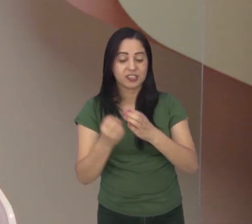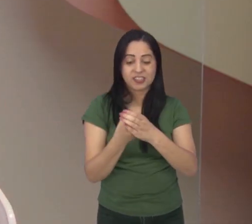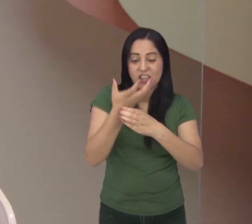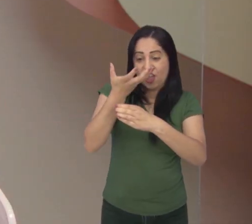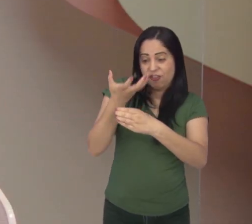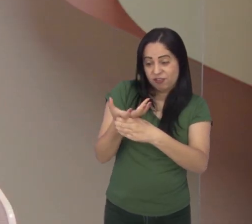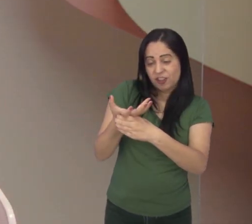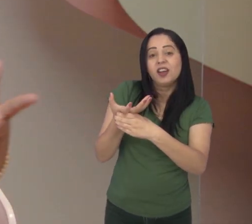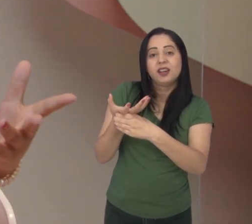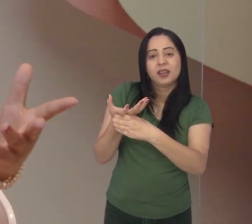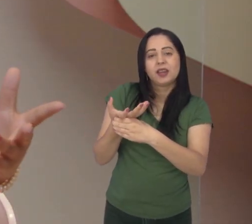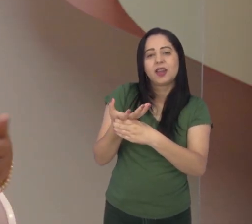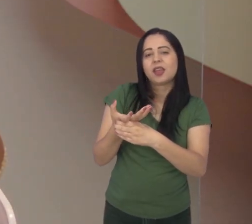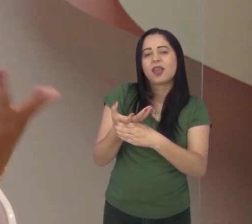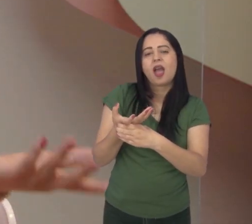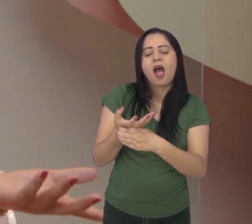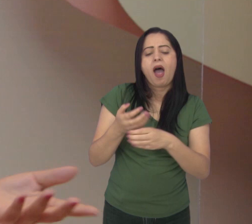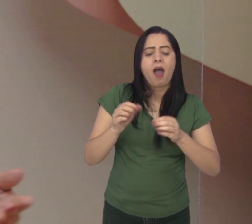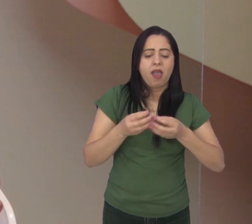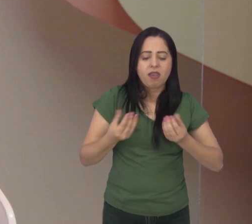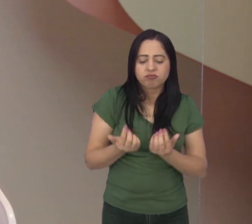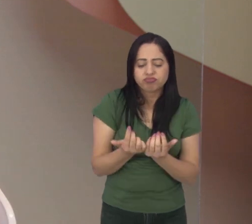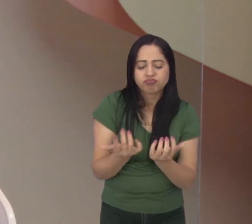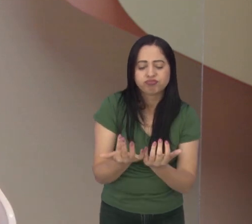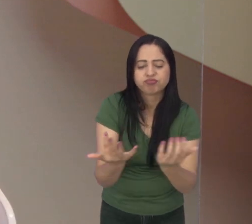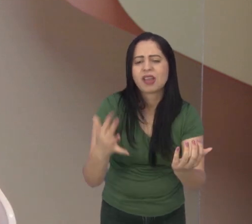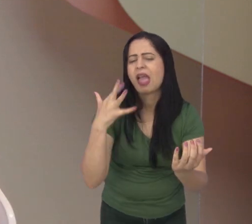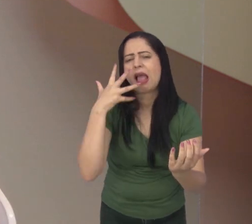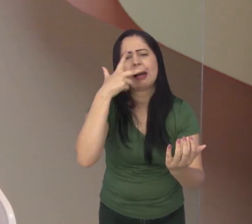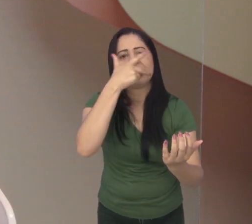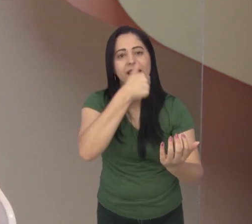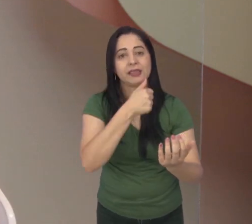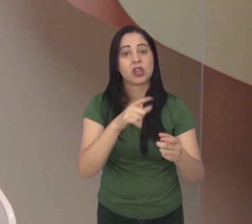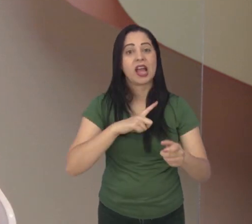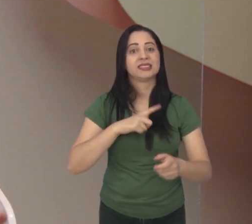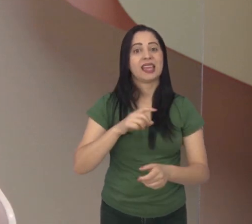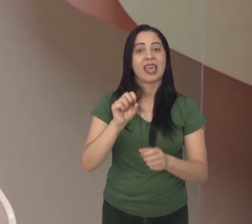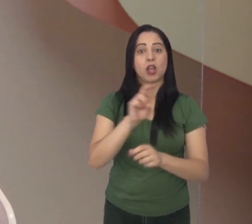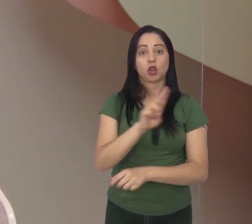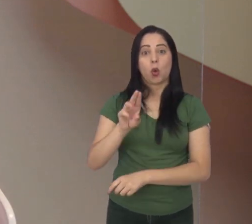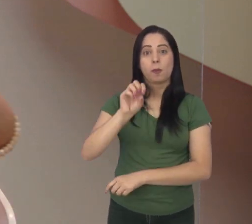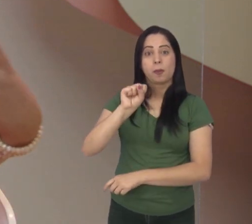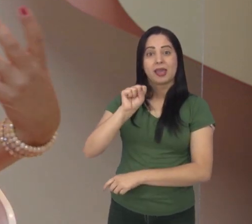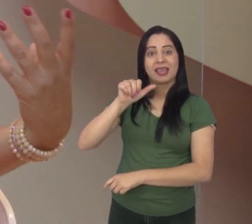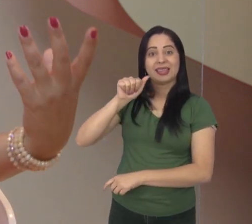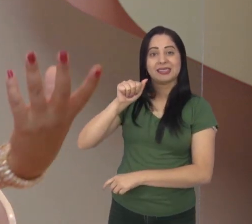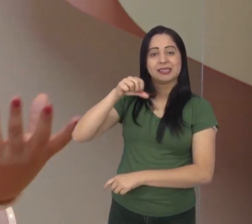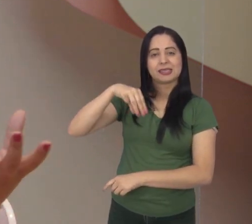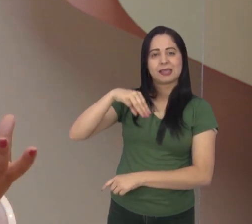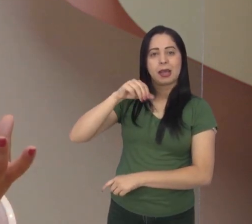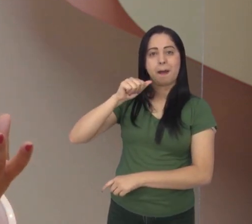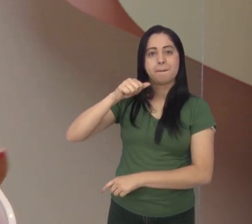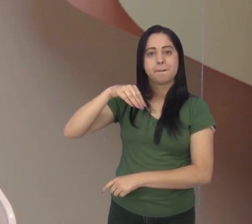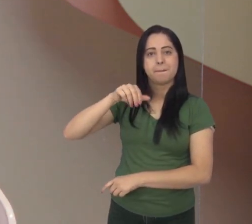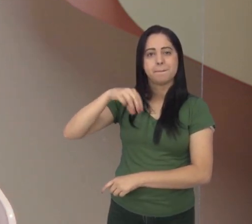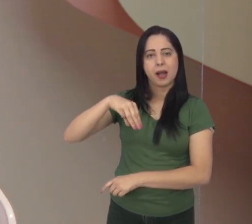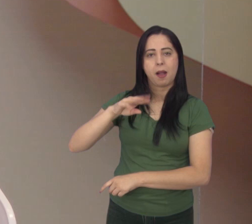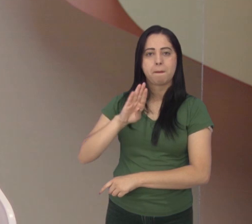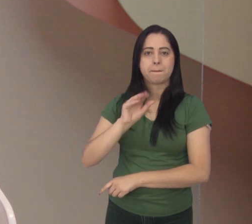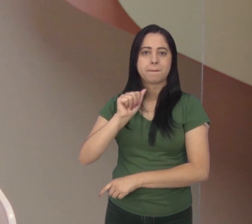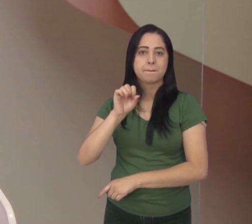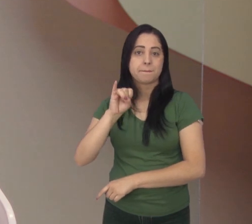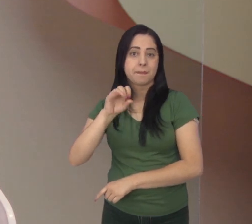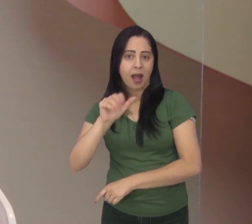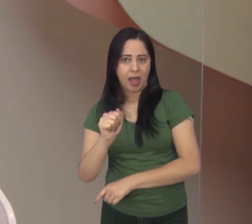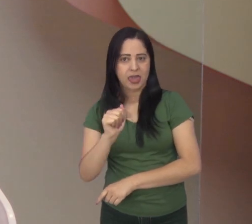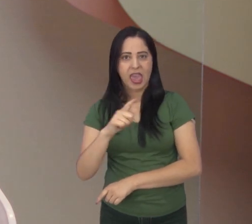sempre fazem um belo jardim. Muito popular, as samambaias dispõem de uma grande variedade de espécies. São mais